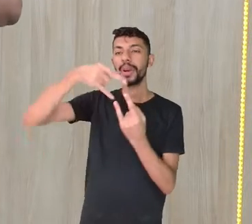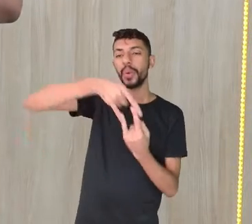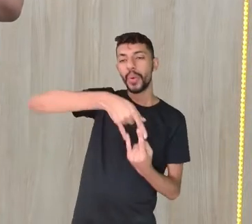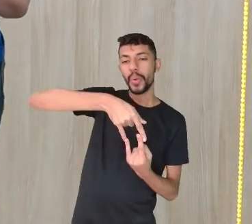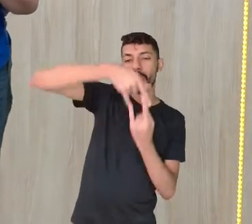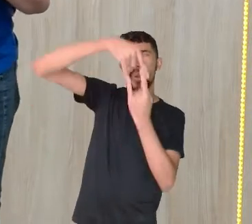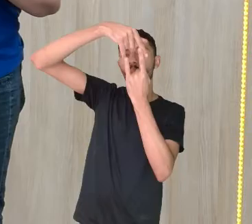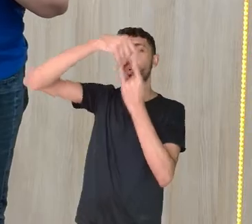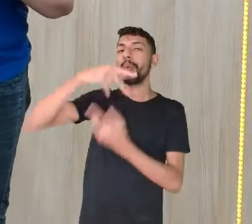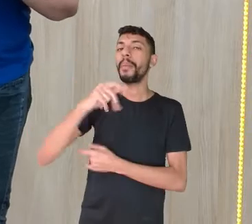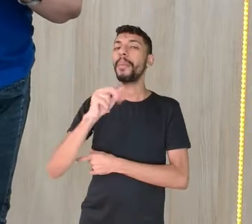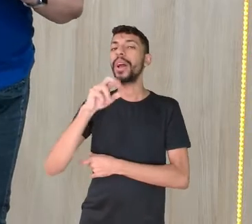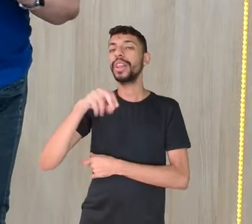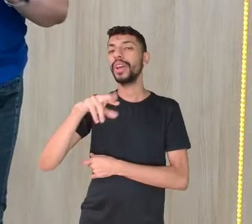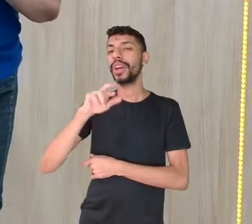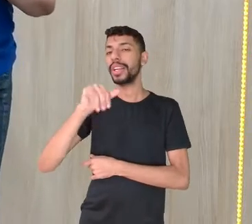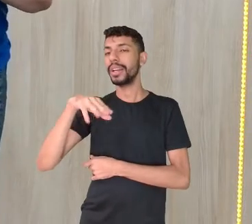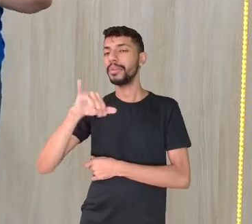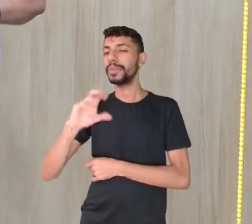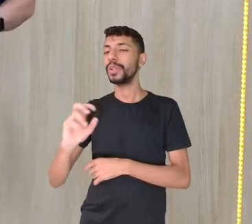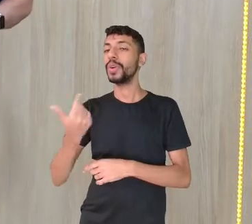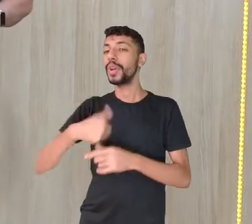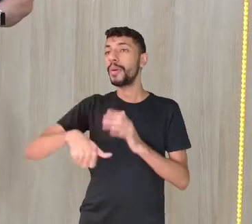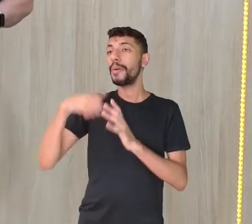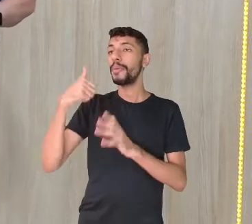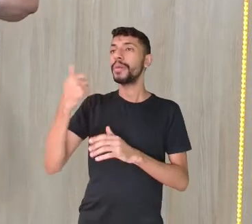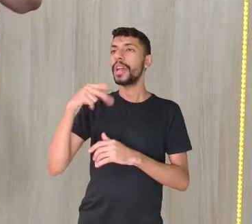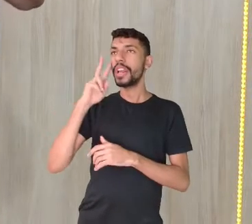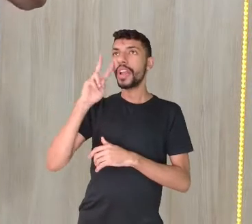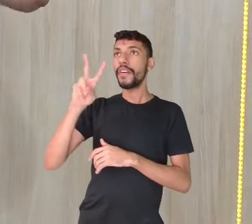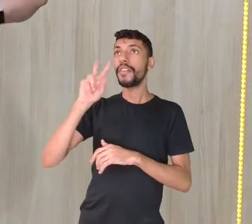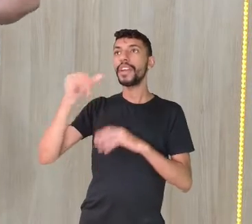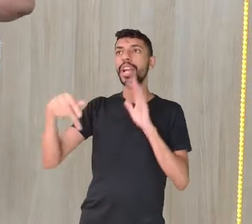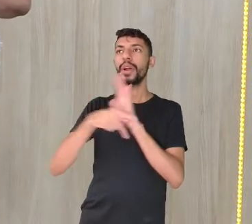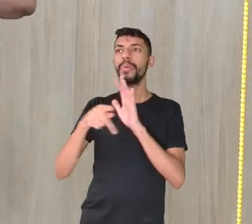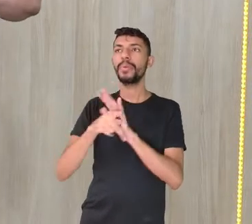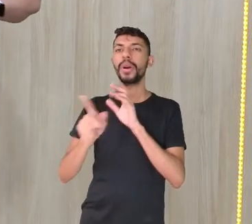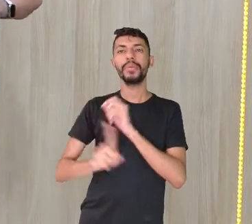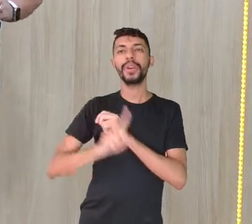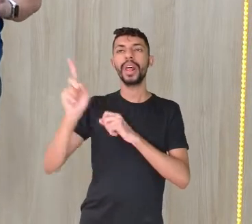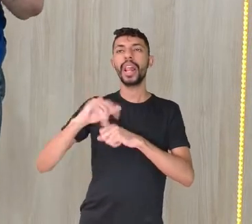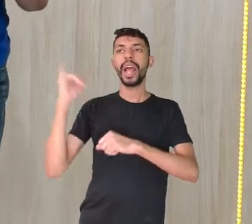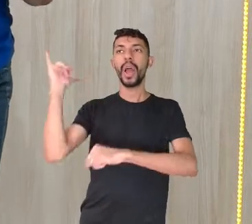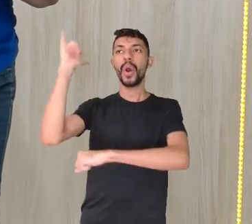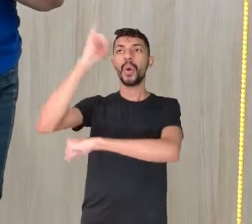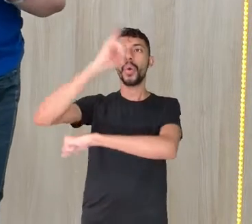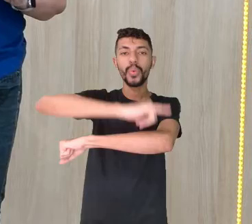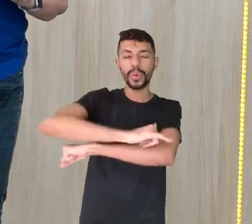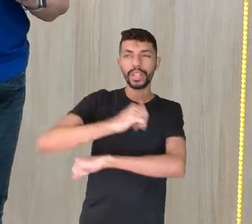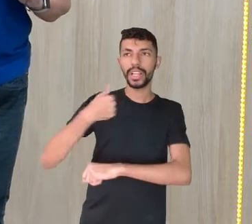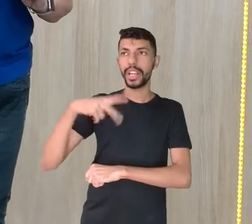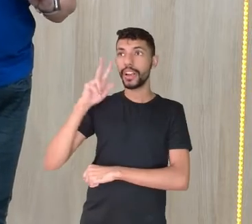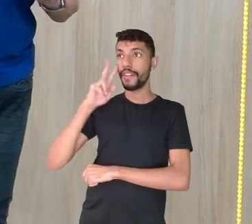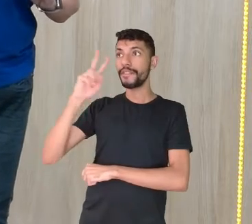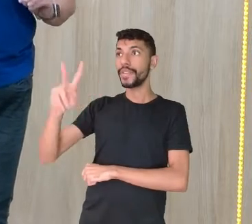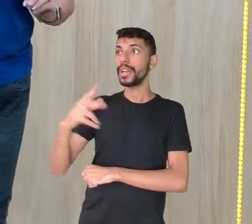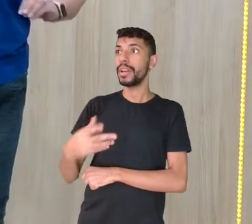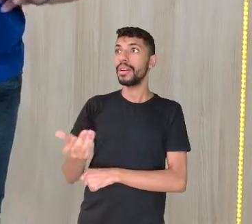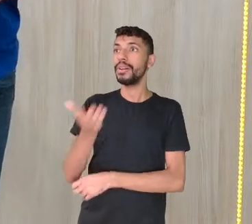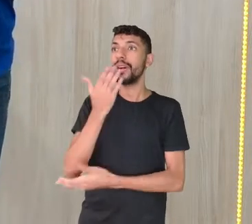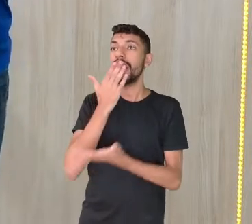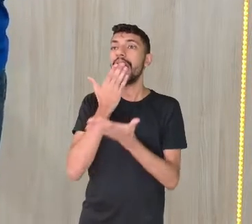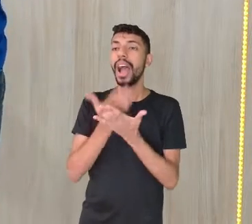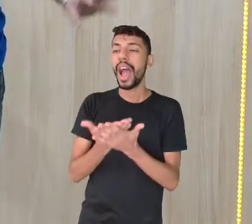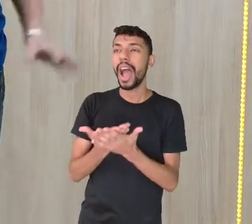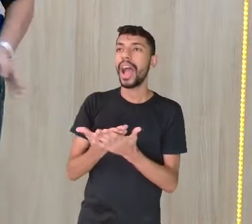e o primeiro elevador que eu vi foi o do aeroporto. Então, quando eu cheguei no aeroporto, e que era um elevador panorâmico, eu disse, pronto,